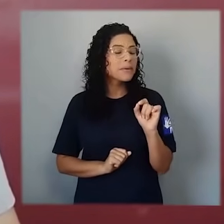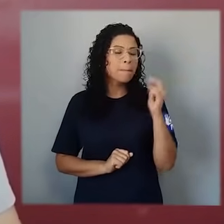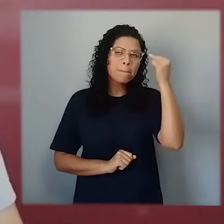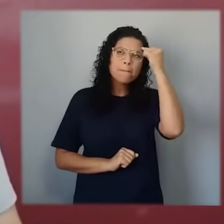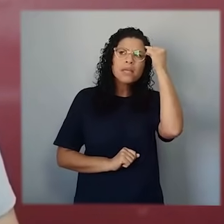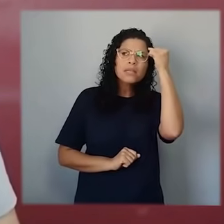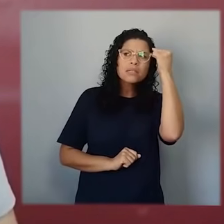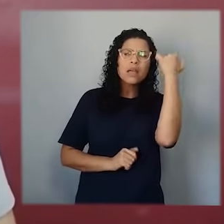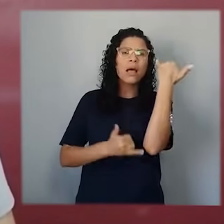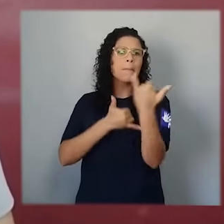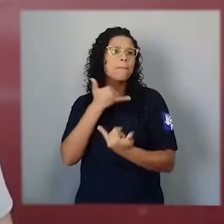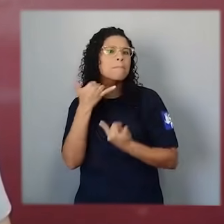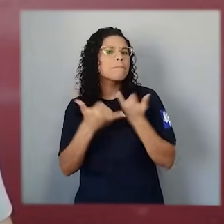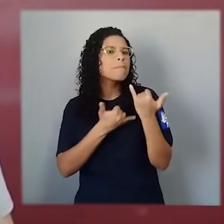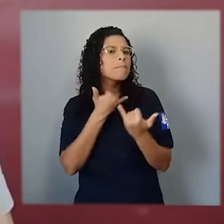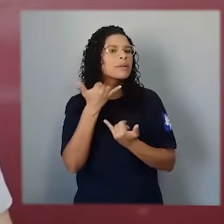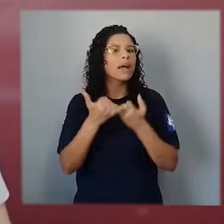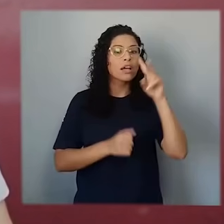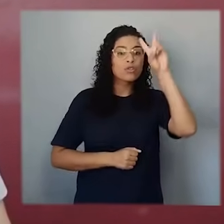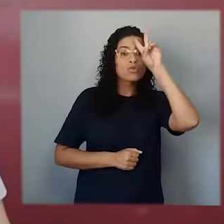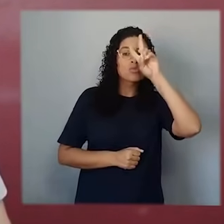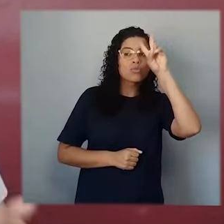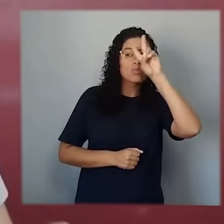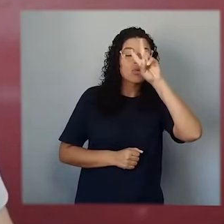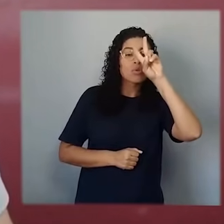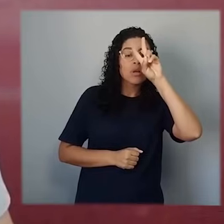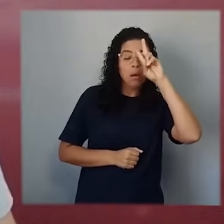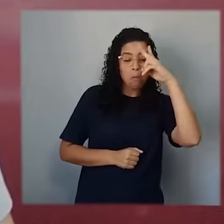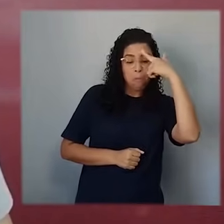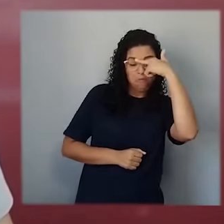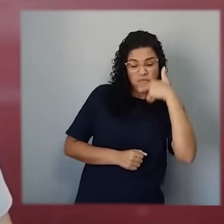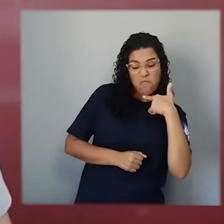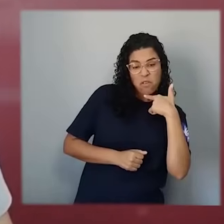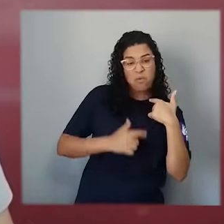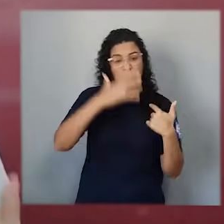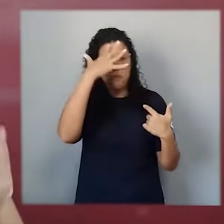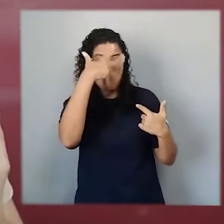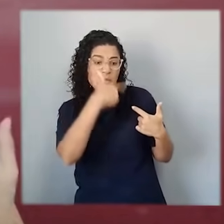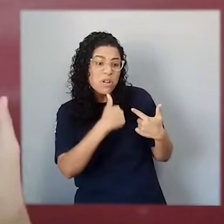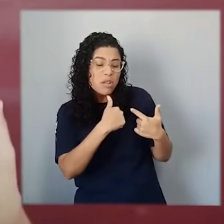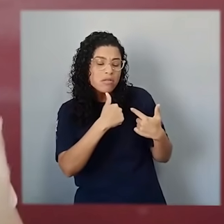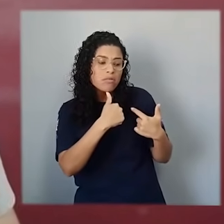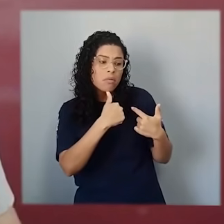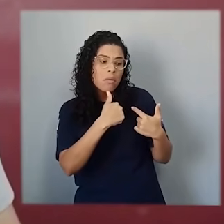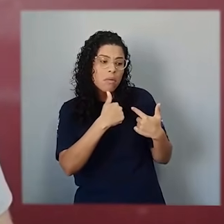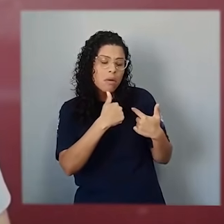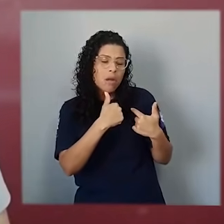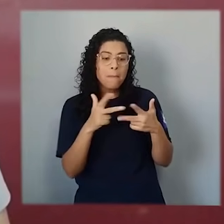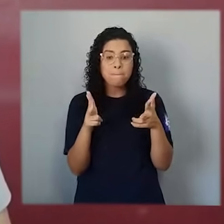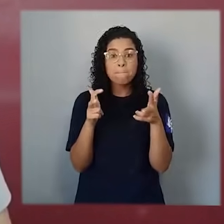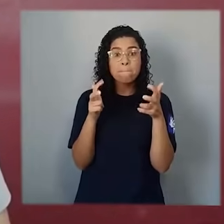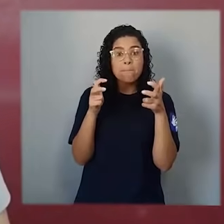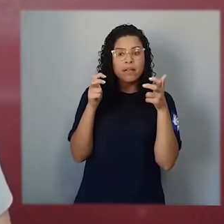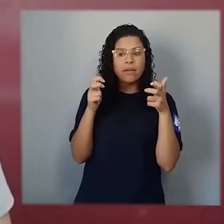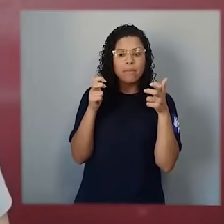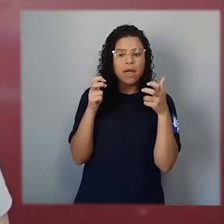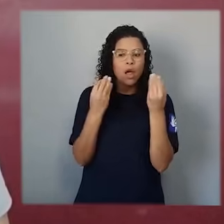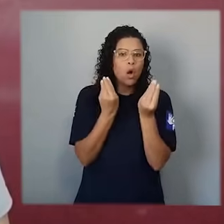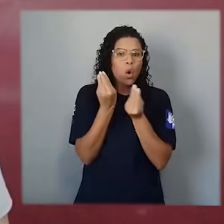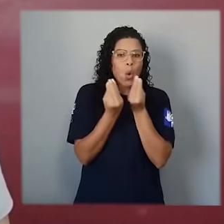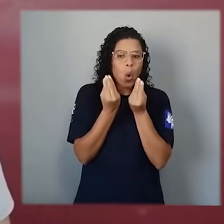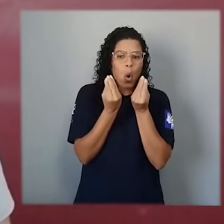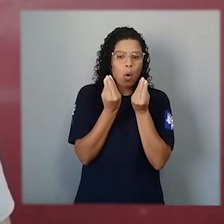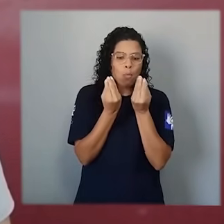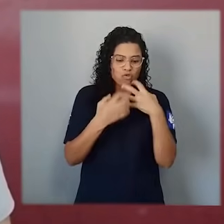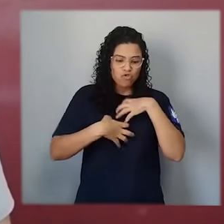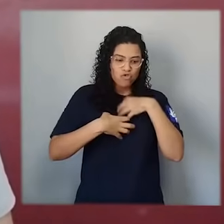gente pensar e brincar um pouco com essa história do que é bonito e do que é feio, para a gente reparar mais uma vez na maneira como a